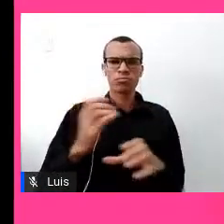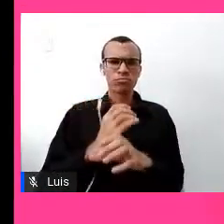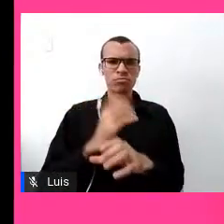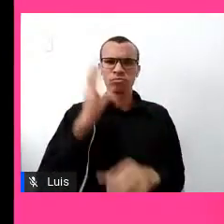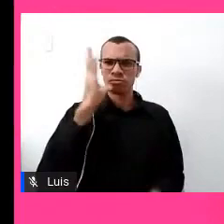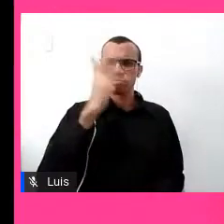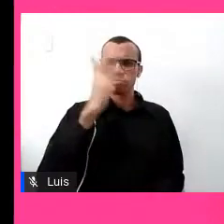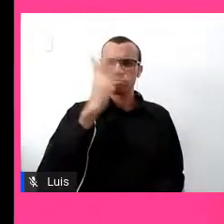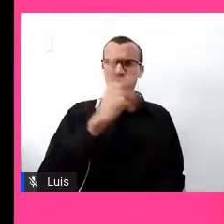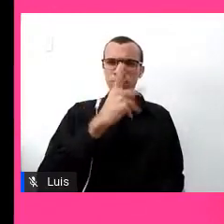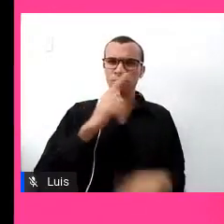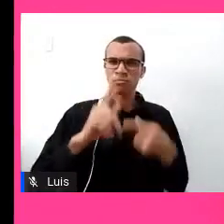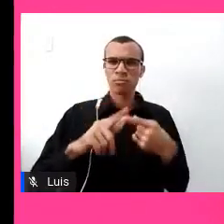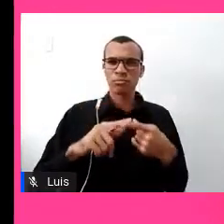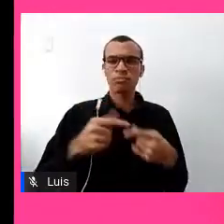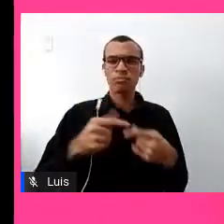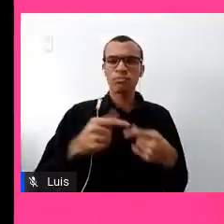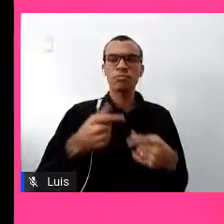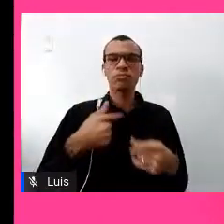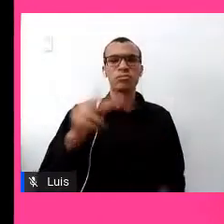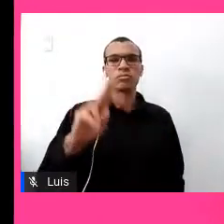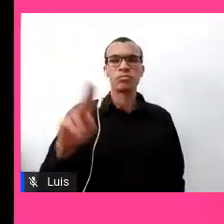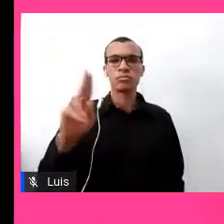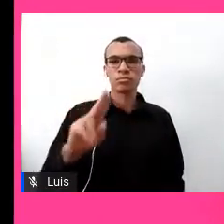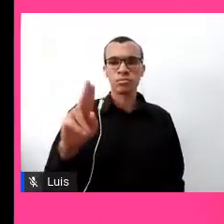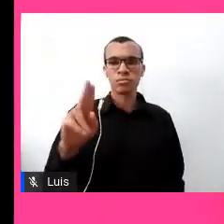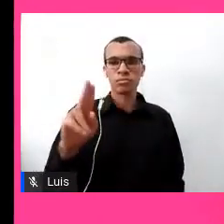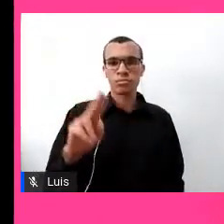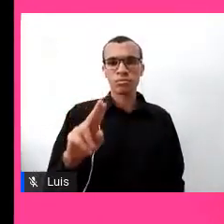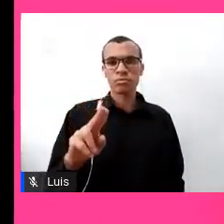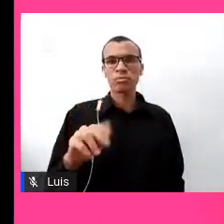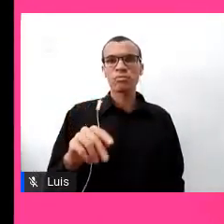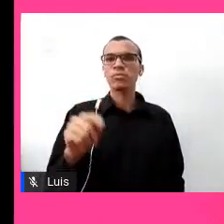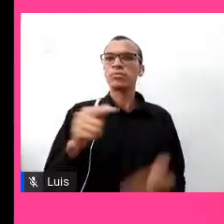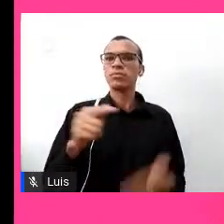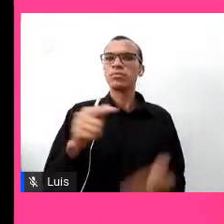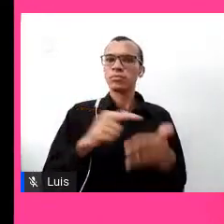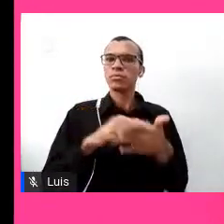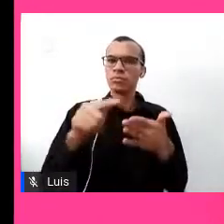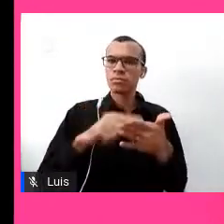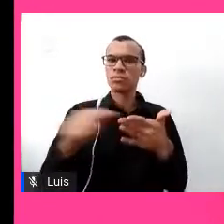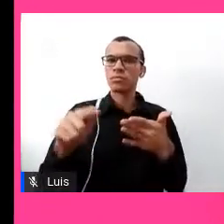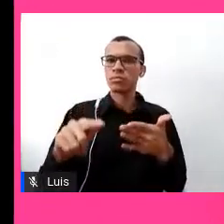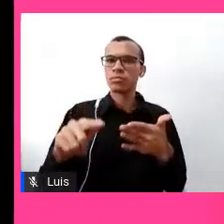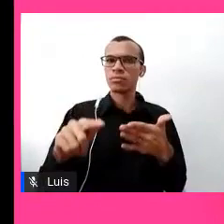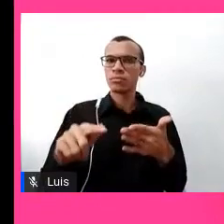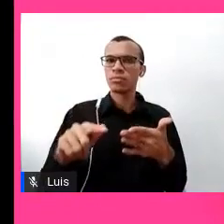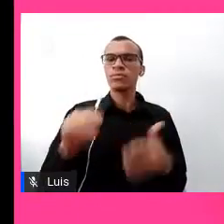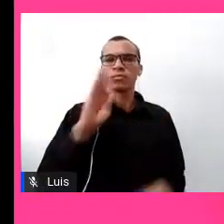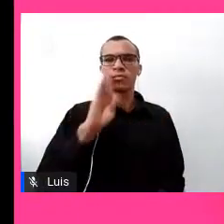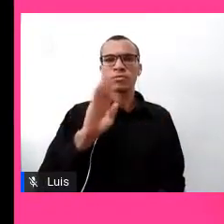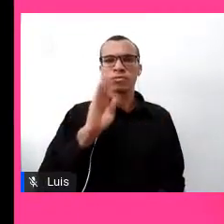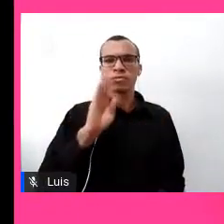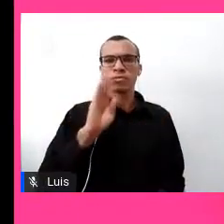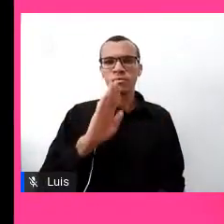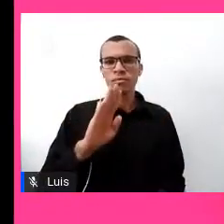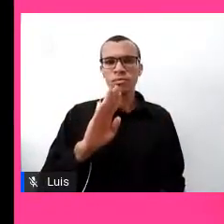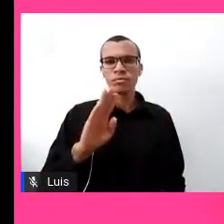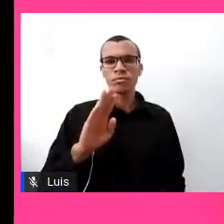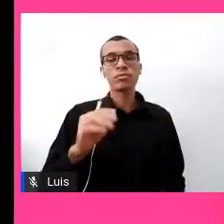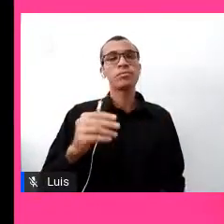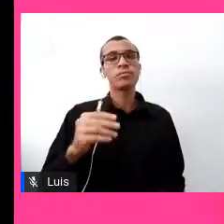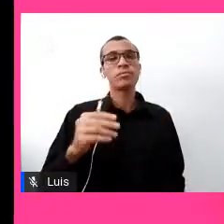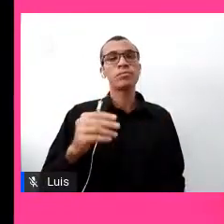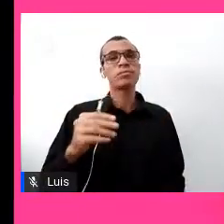porque eu usei esse método de traço-traço para poder deixar ela legal. Caso contrário, ela